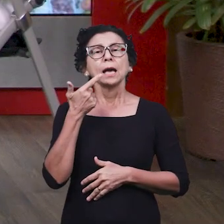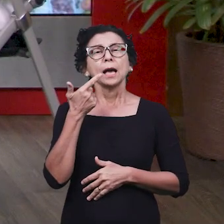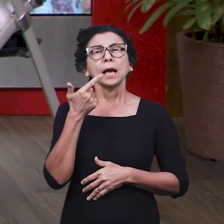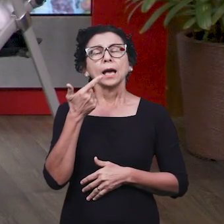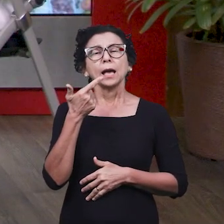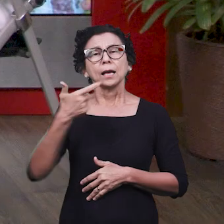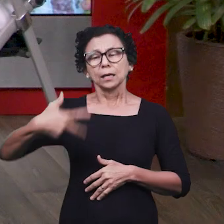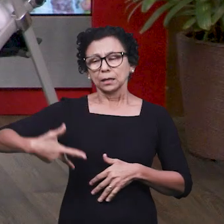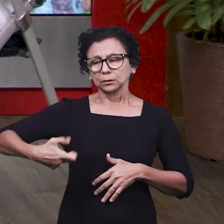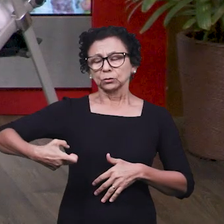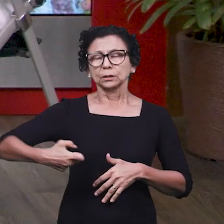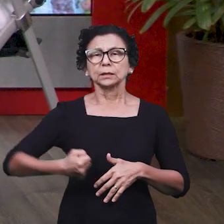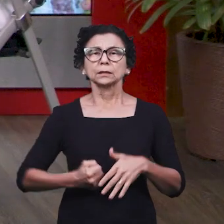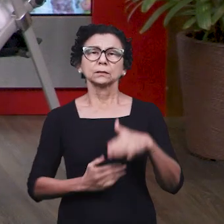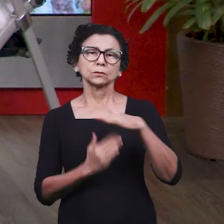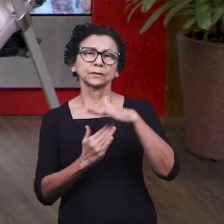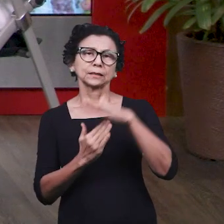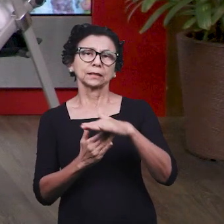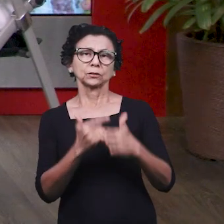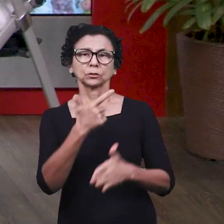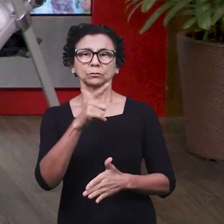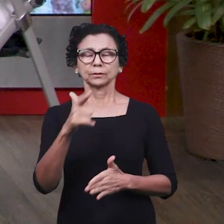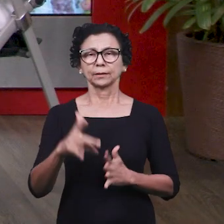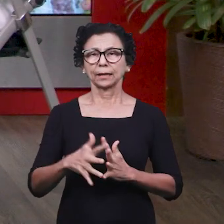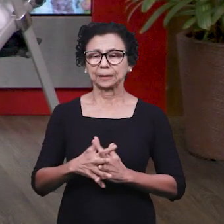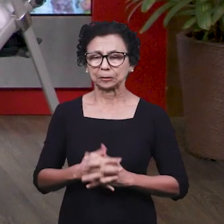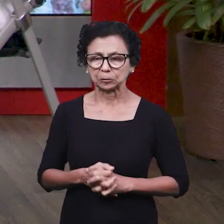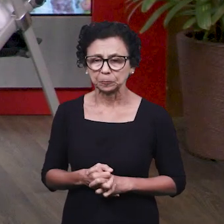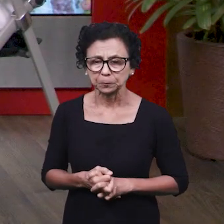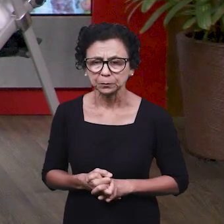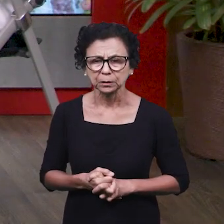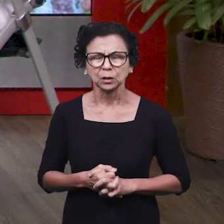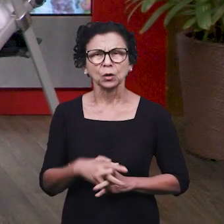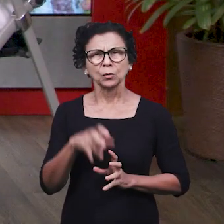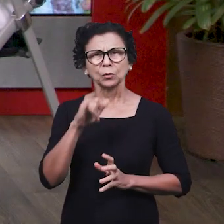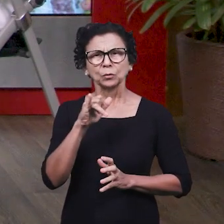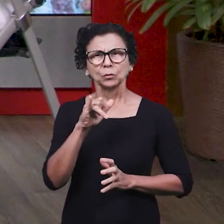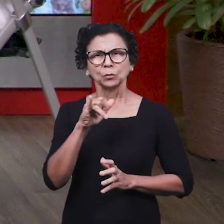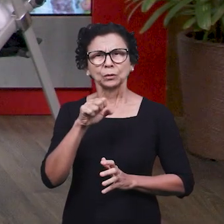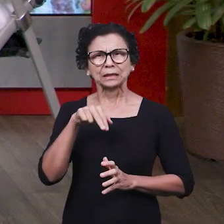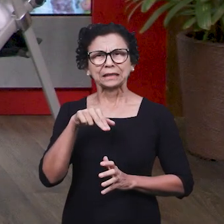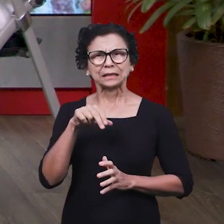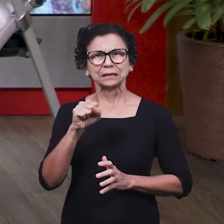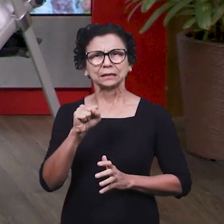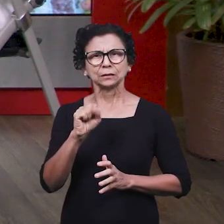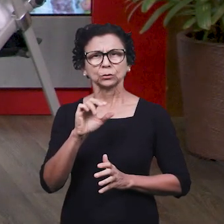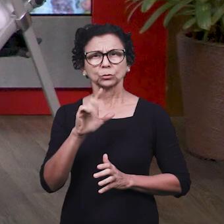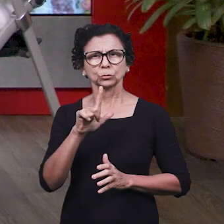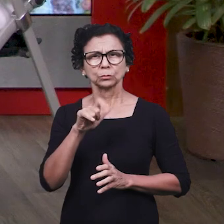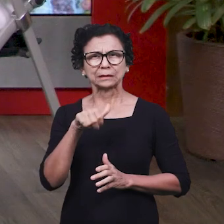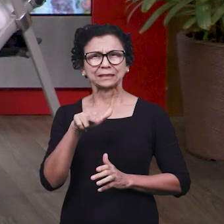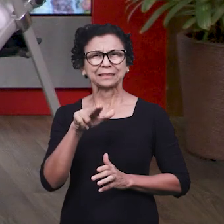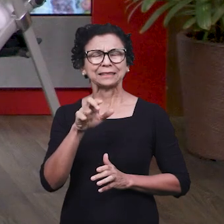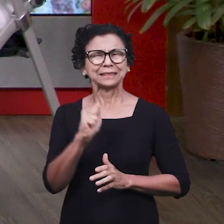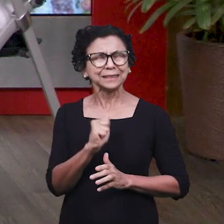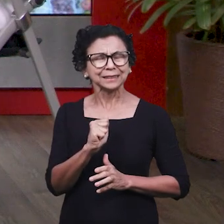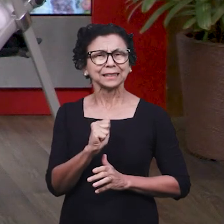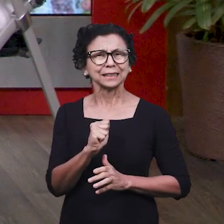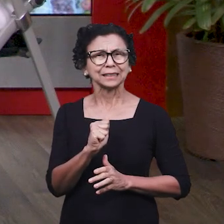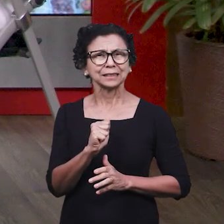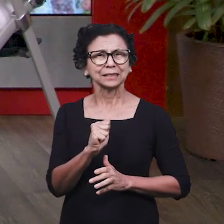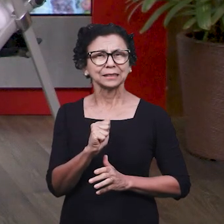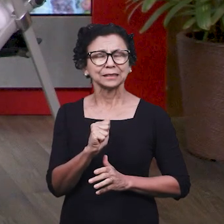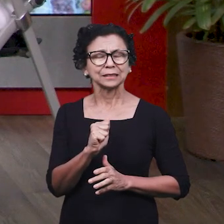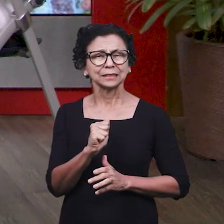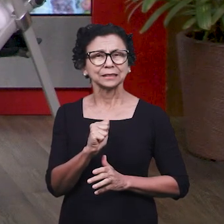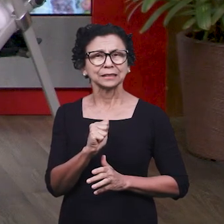Mas para explicarmos melhor, o que seria essa insulina? Isso possui cura? Então, a diabetes hoje ela